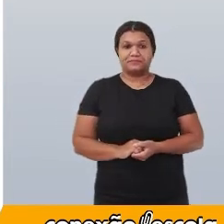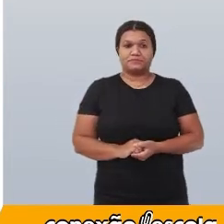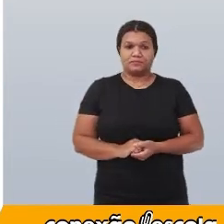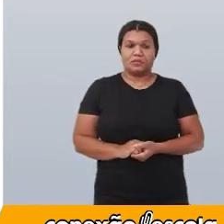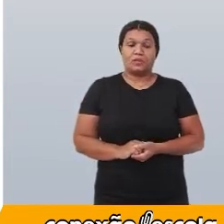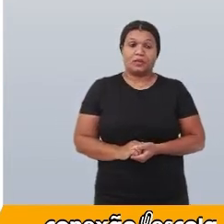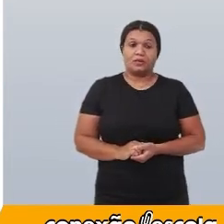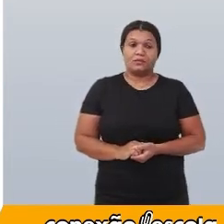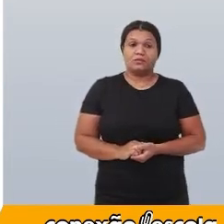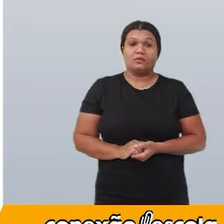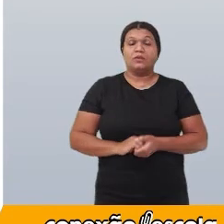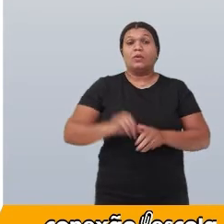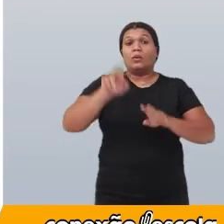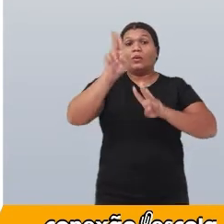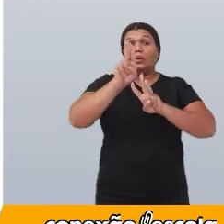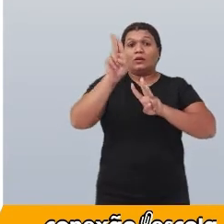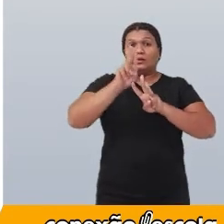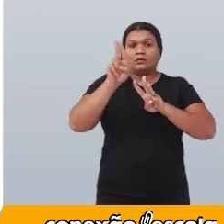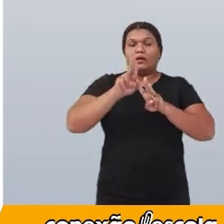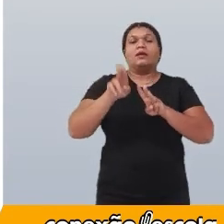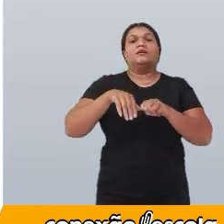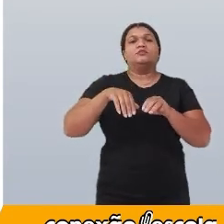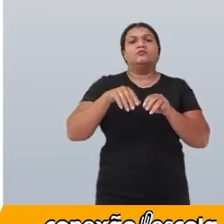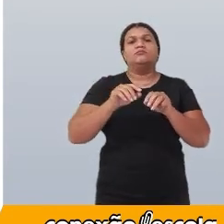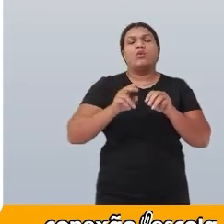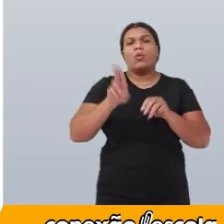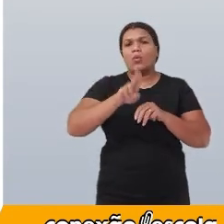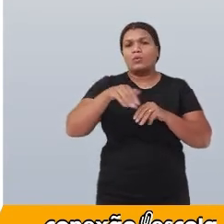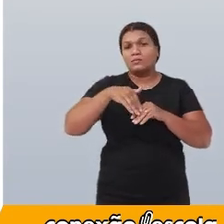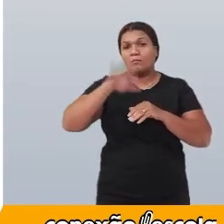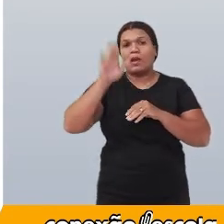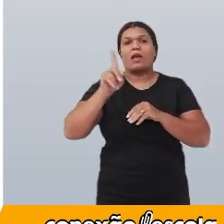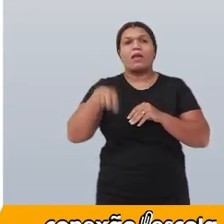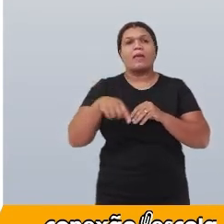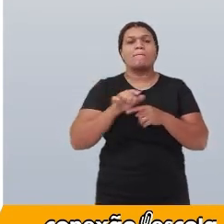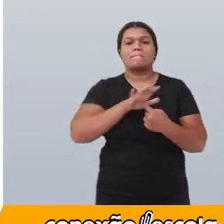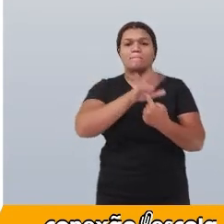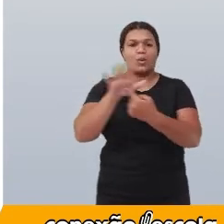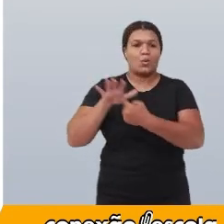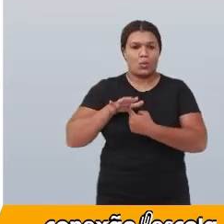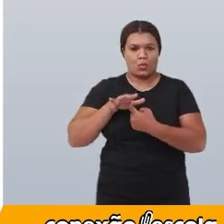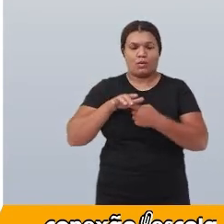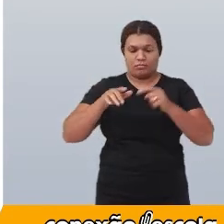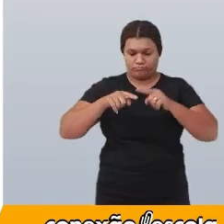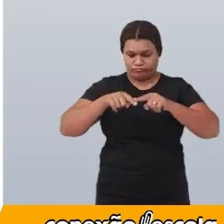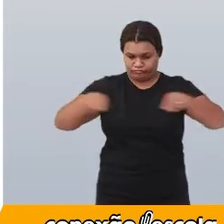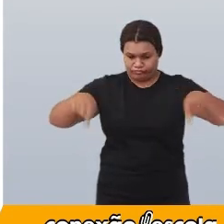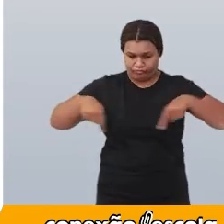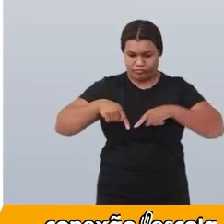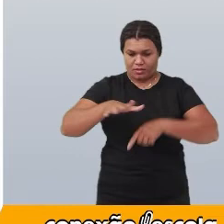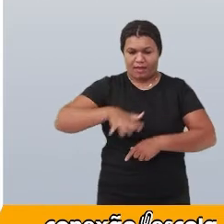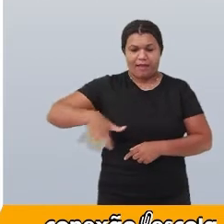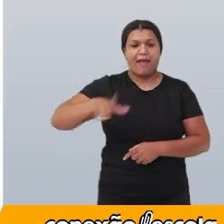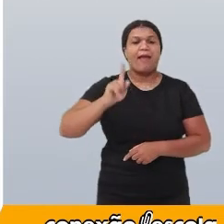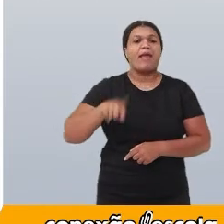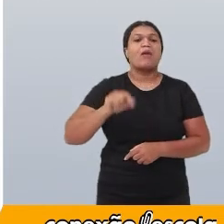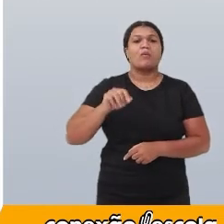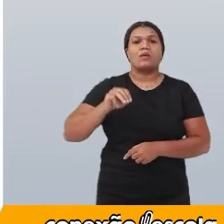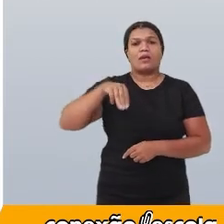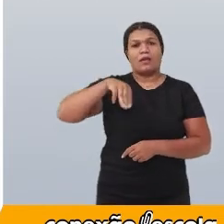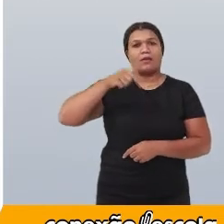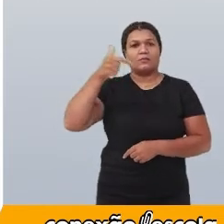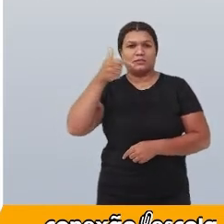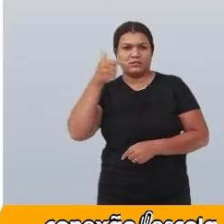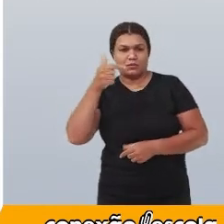A unidade de medida mais utilizada para expressar a área é o metro quadrado. E para áreas